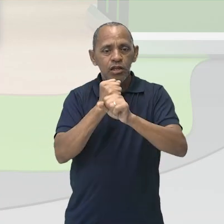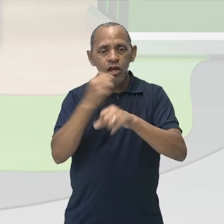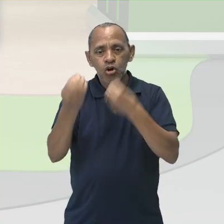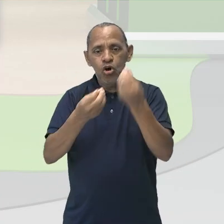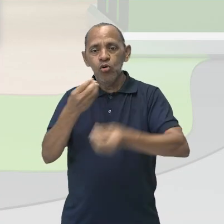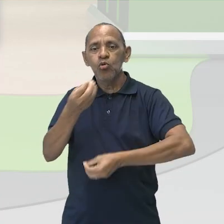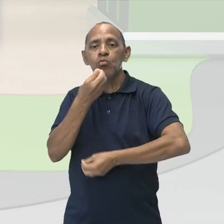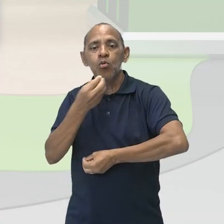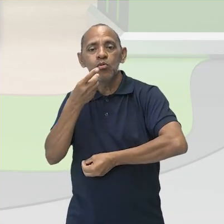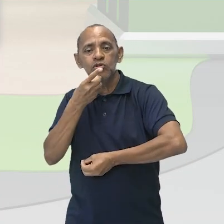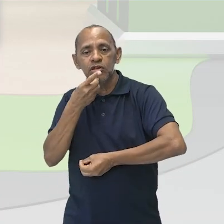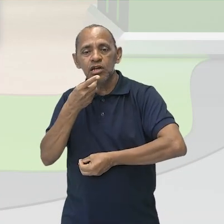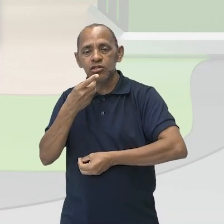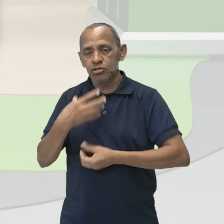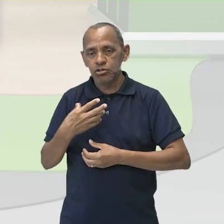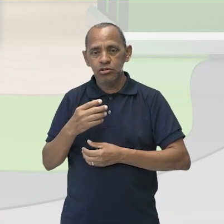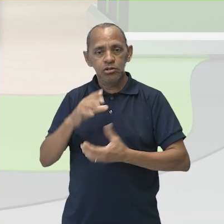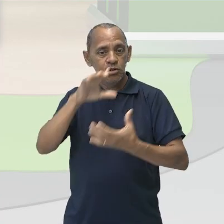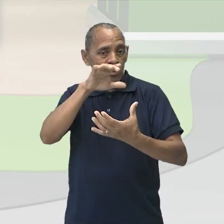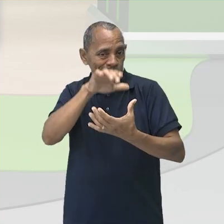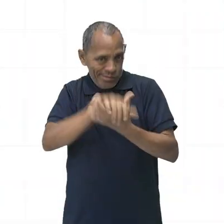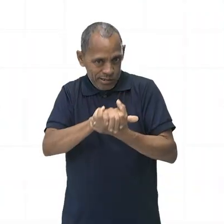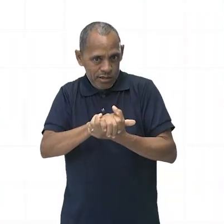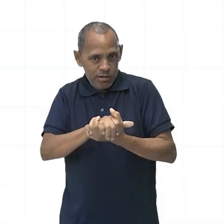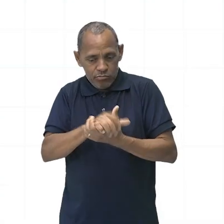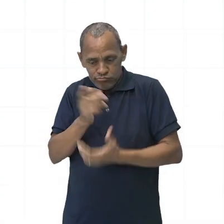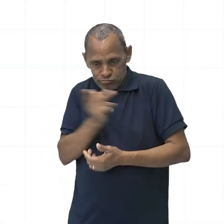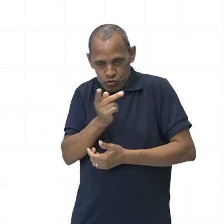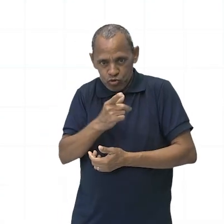de um casal ter um filho com essa condição?